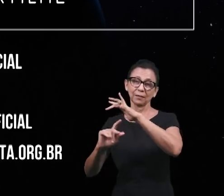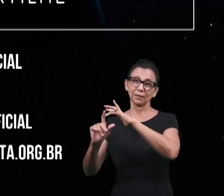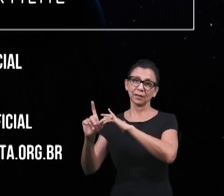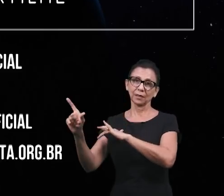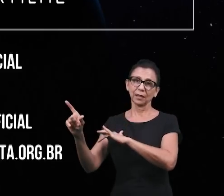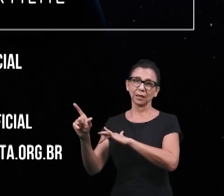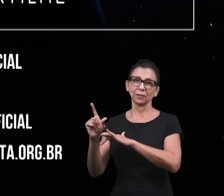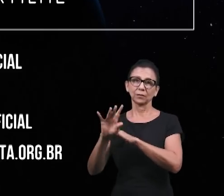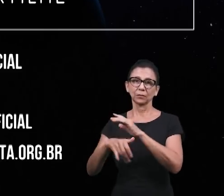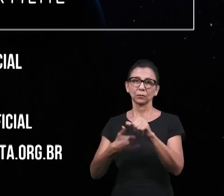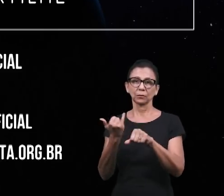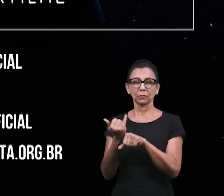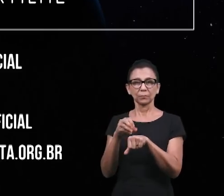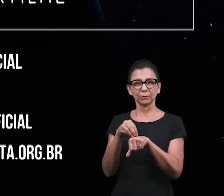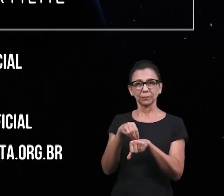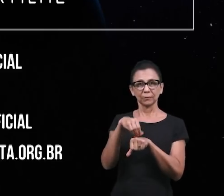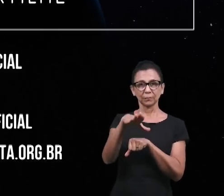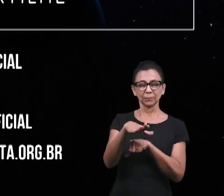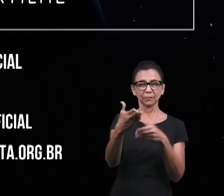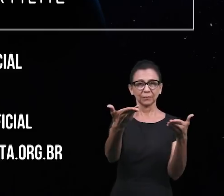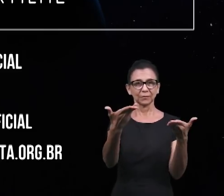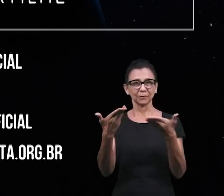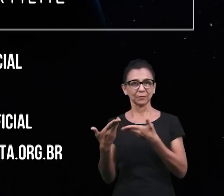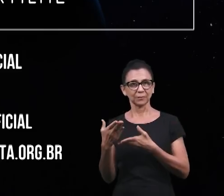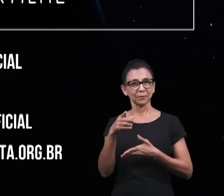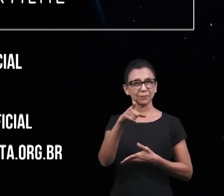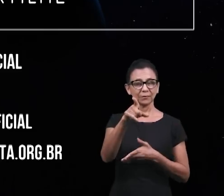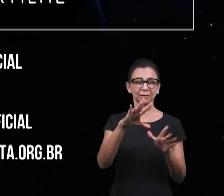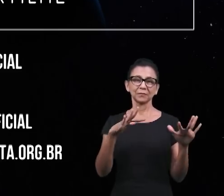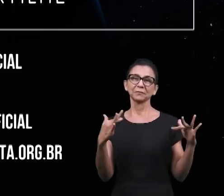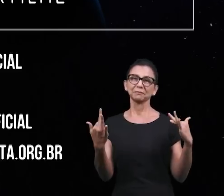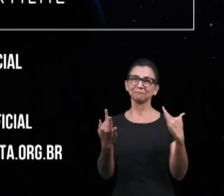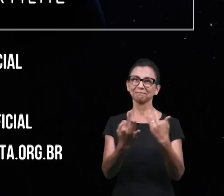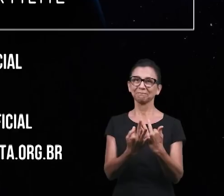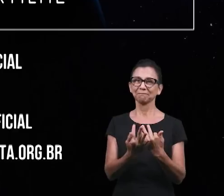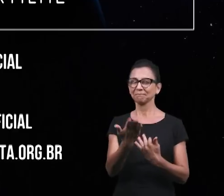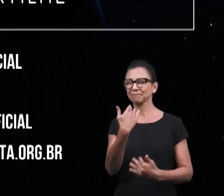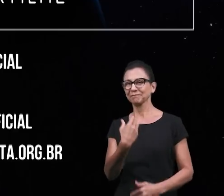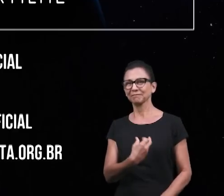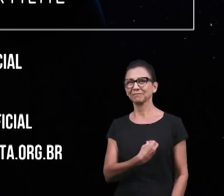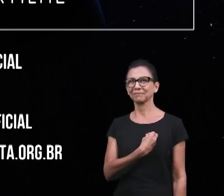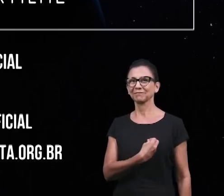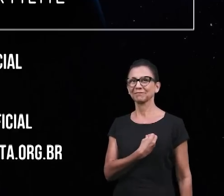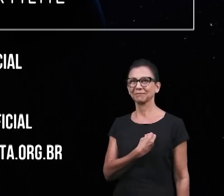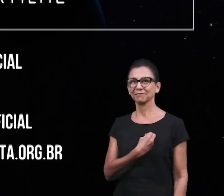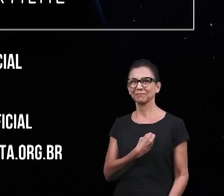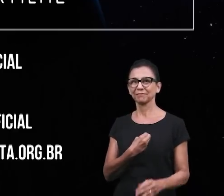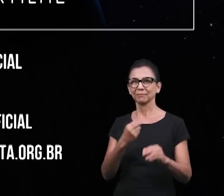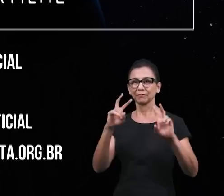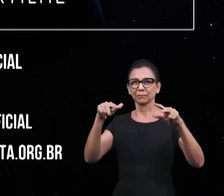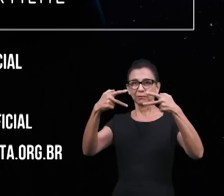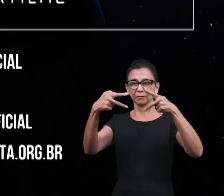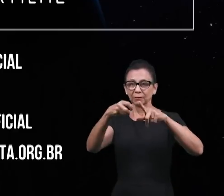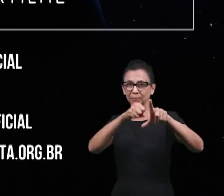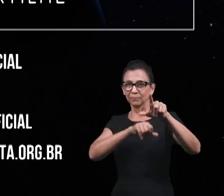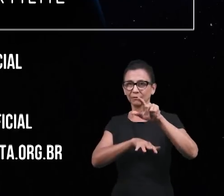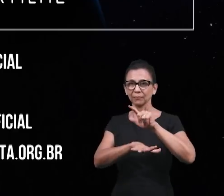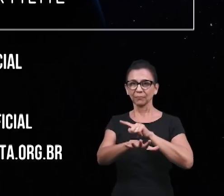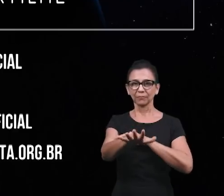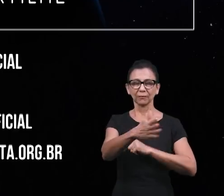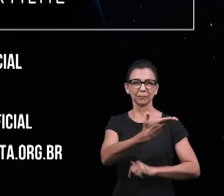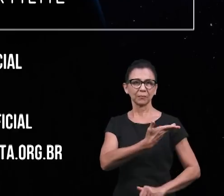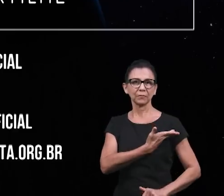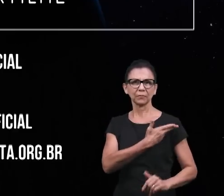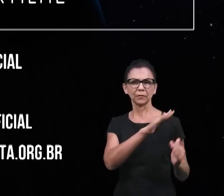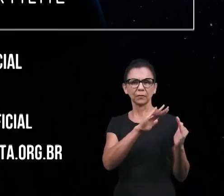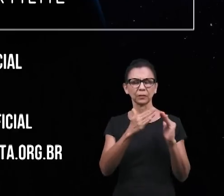Eterno, transmitido por esse canal. Convidamos você e sua família para participarem. Compartilhe esse link, passe para